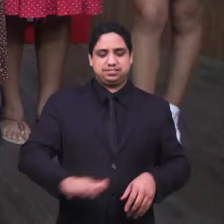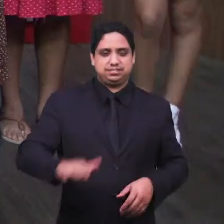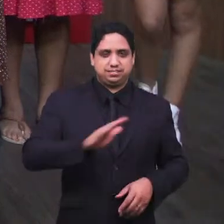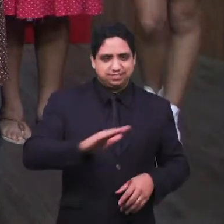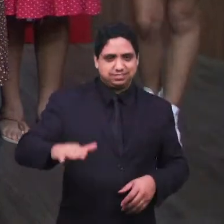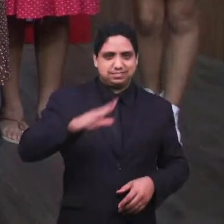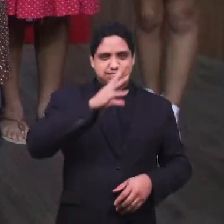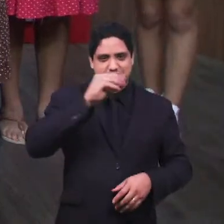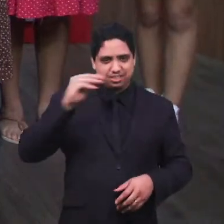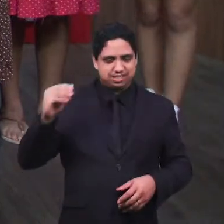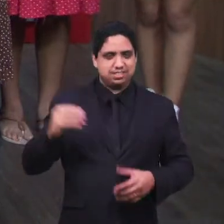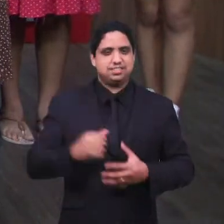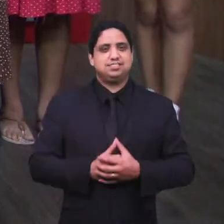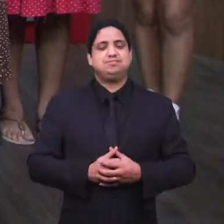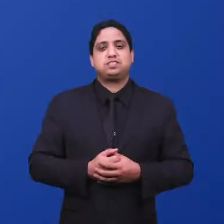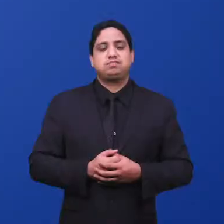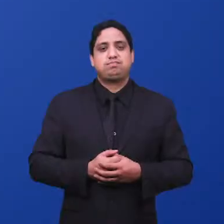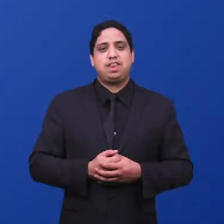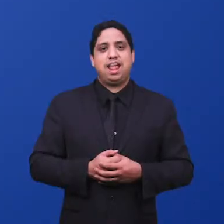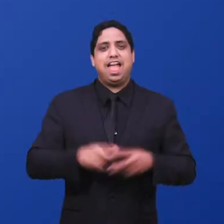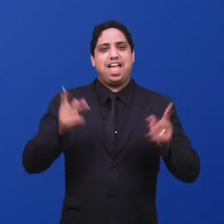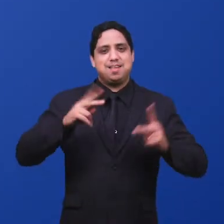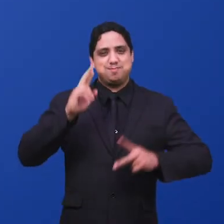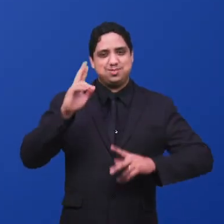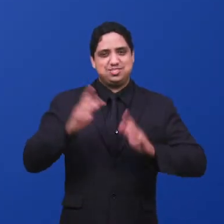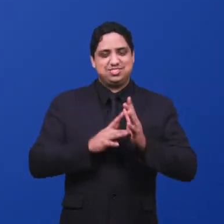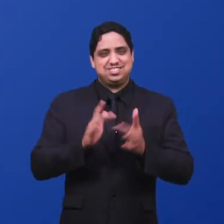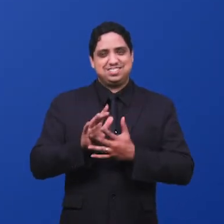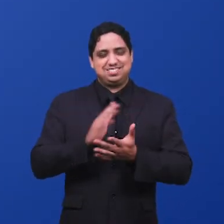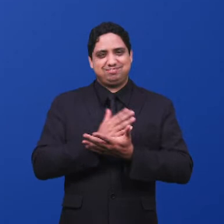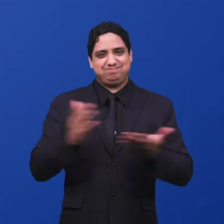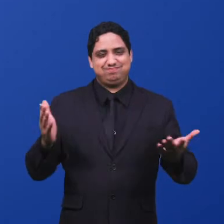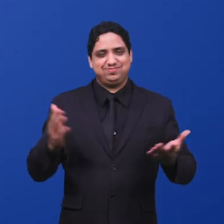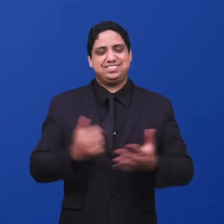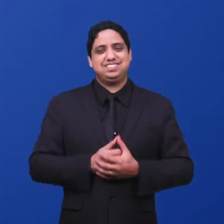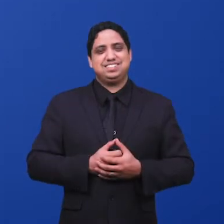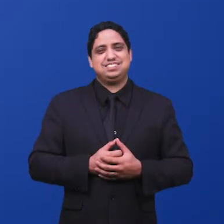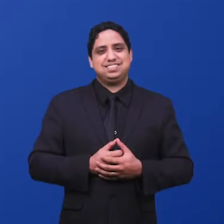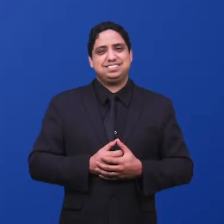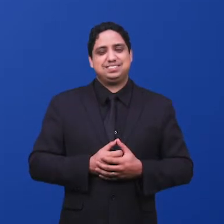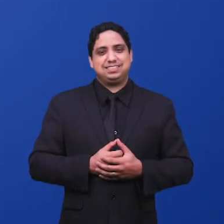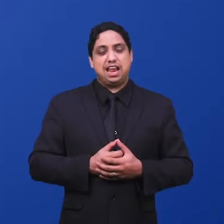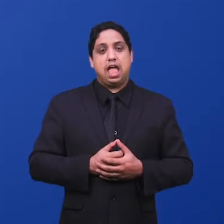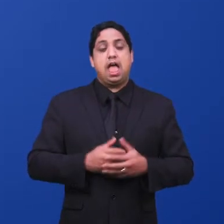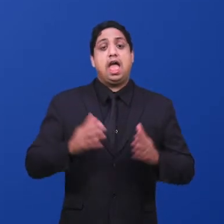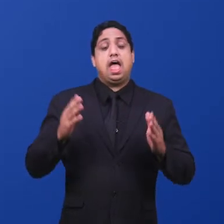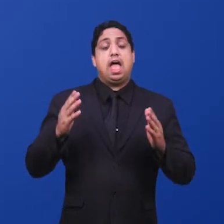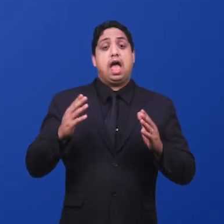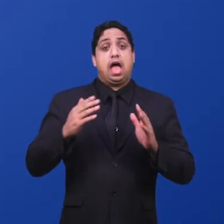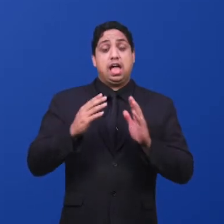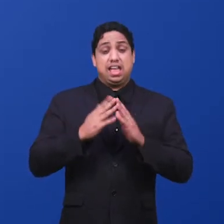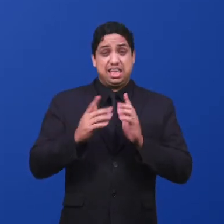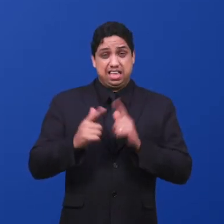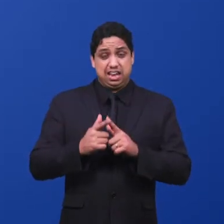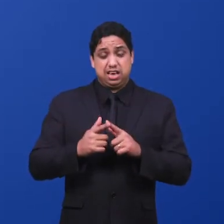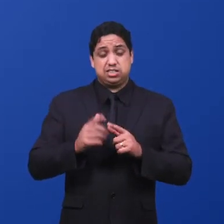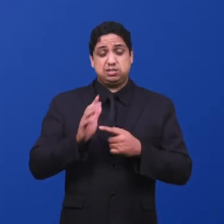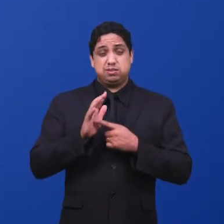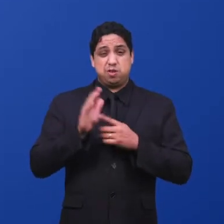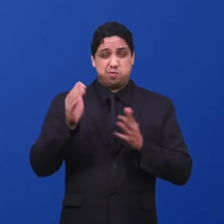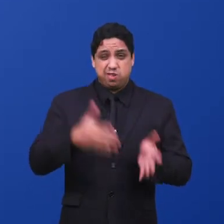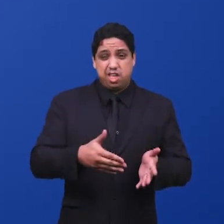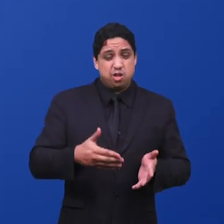crianças, intermediários e adolescentes. La pace del Signore Gesù. La Chiesa fedele non ha valorizzato